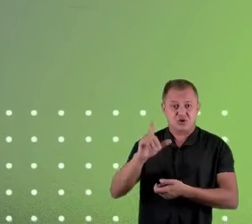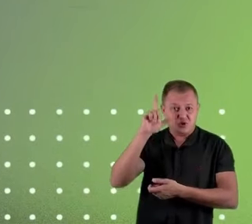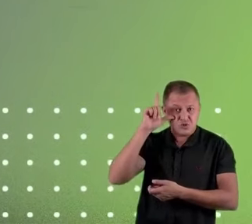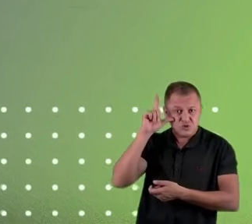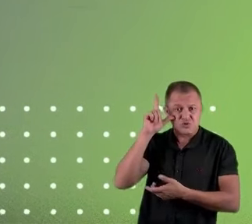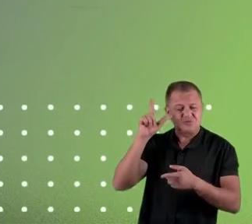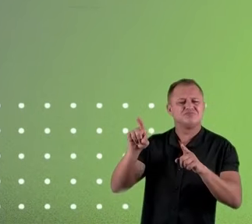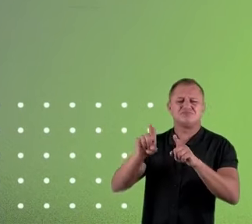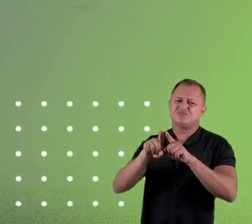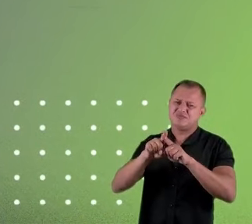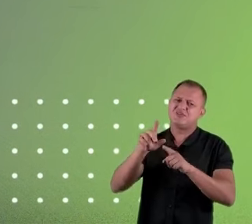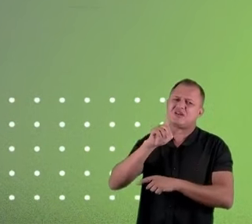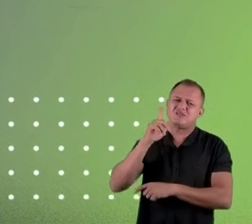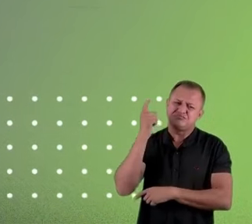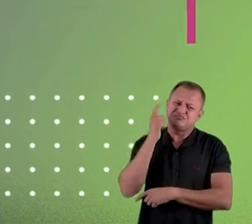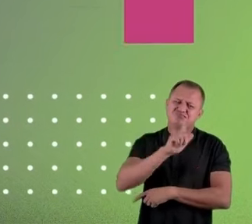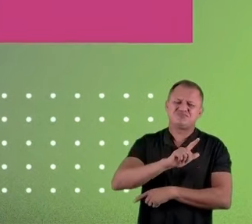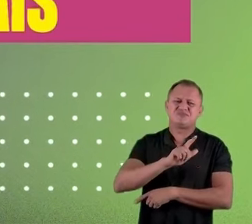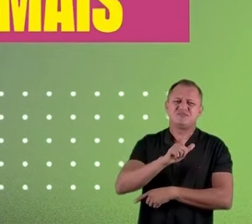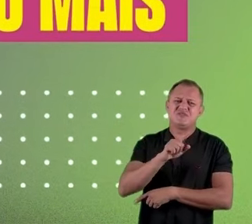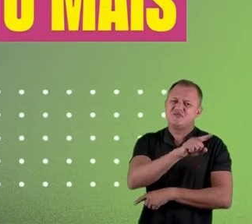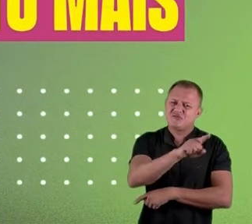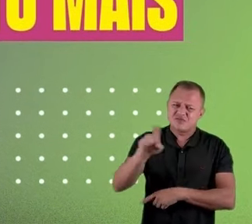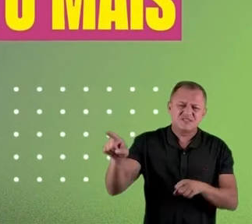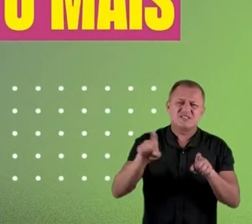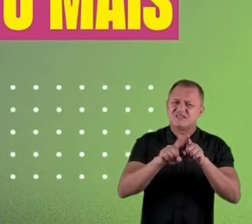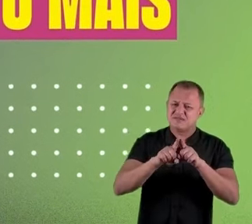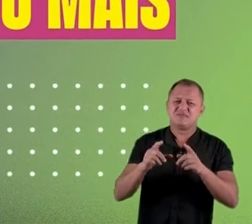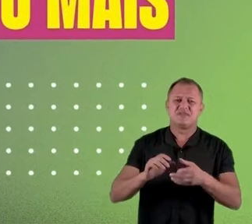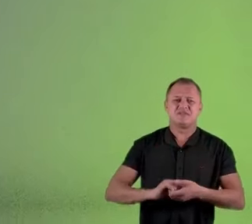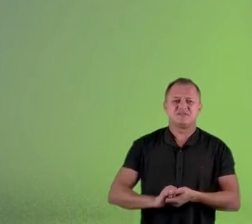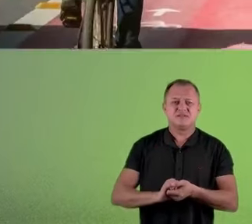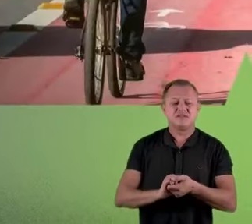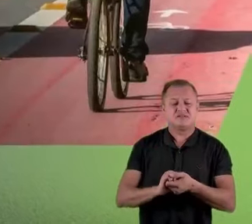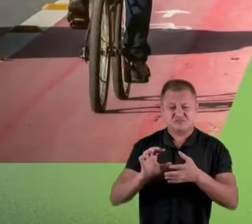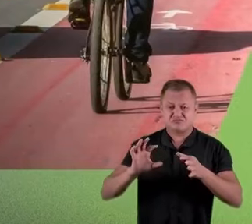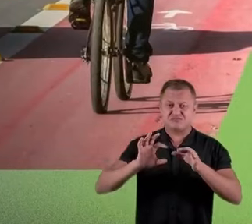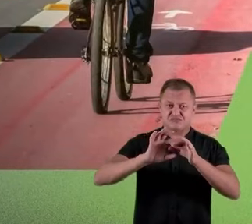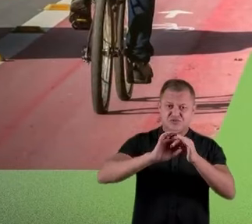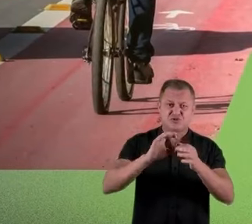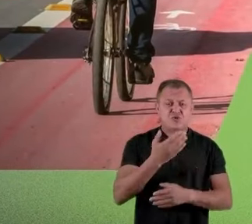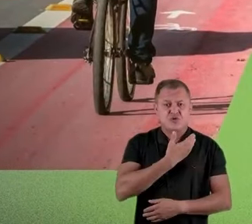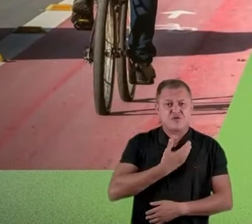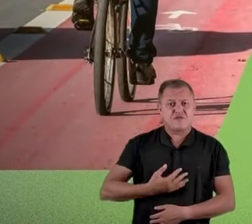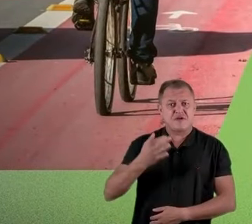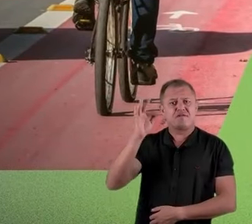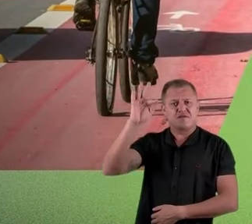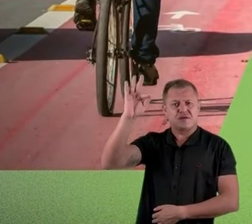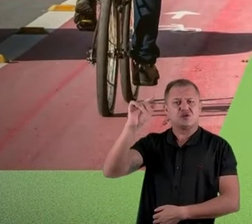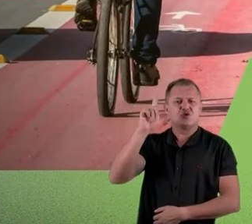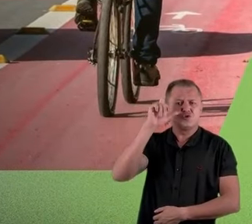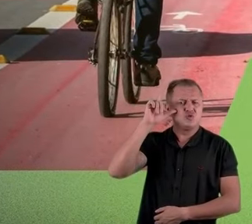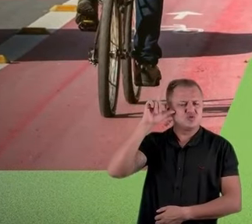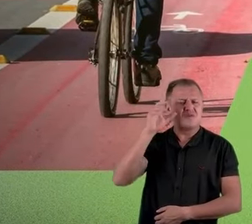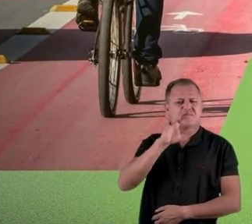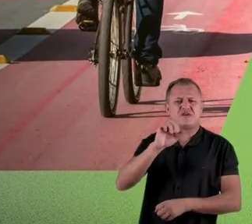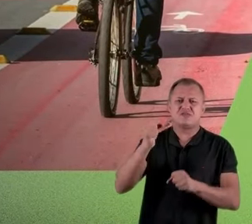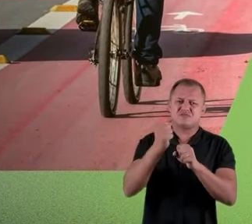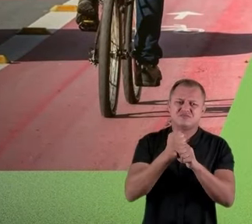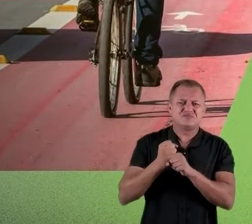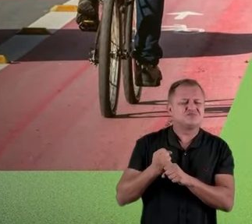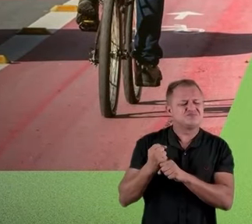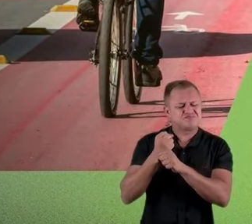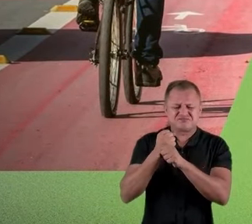o Lúdio Prefeito, Cuiabá ganha muito e você ganha muito mais. Em parceria com o governo federal, Lúdio vai